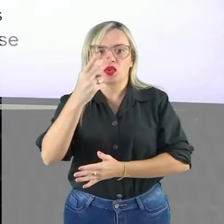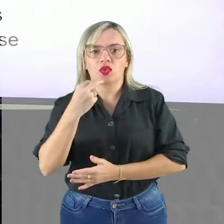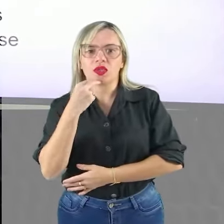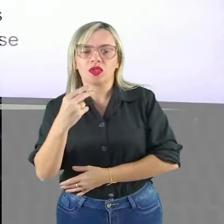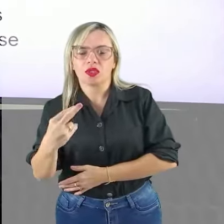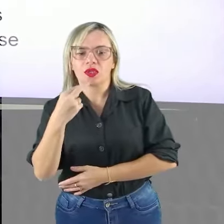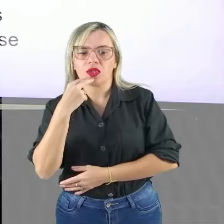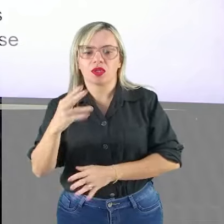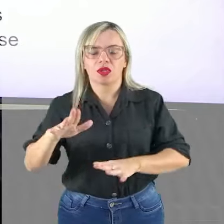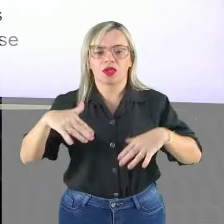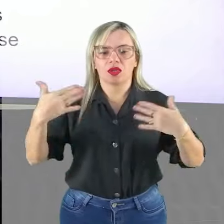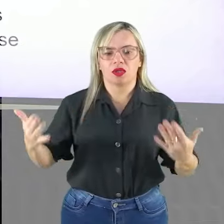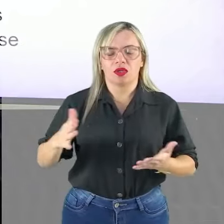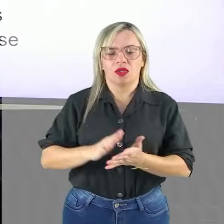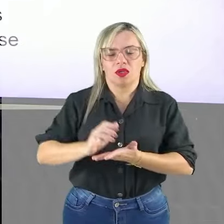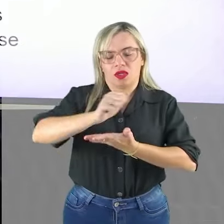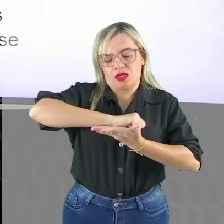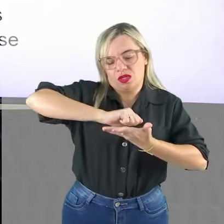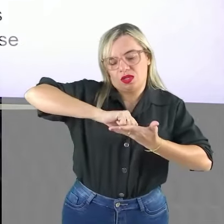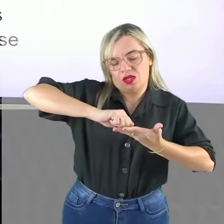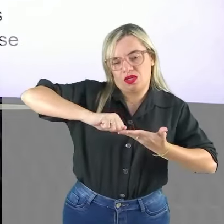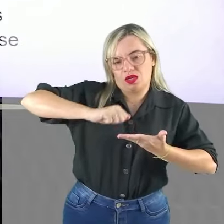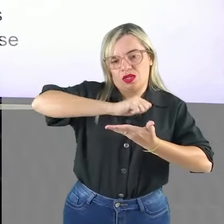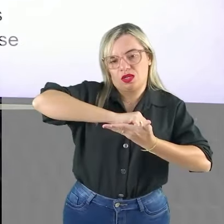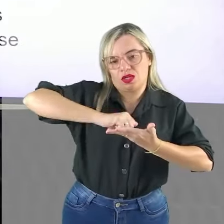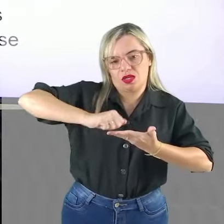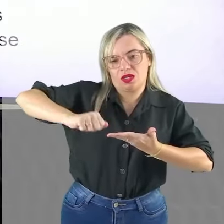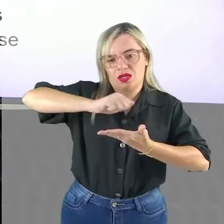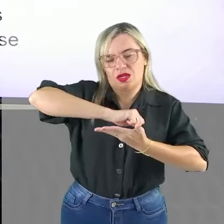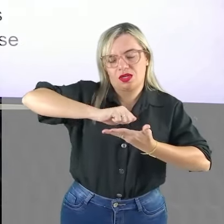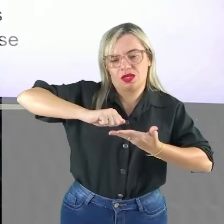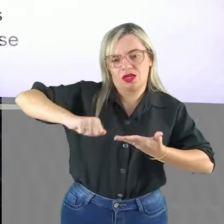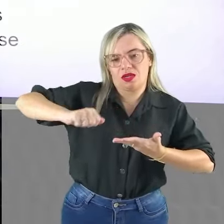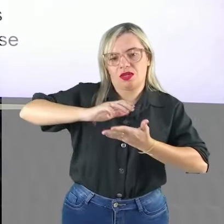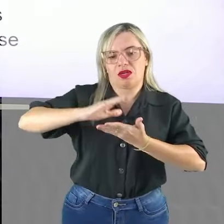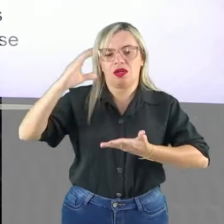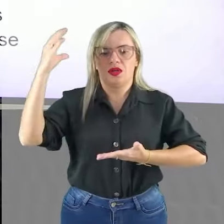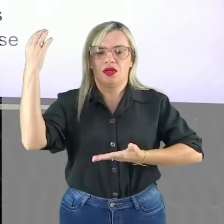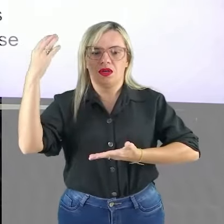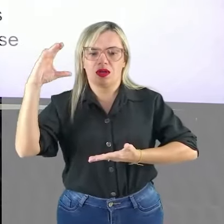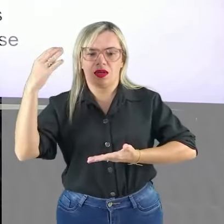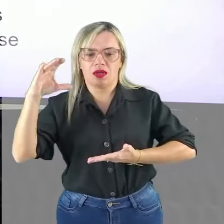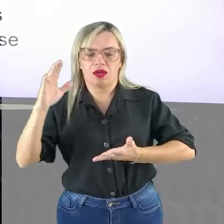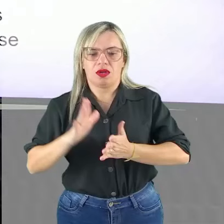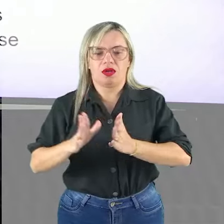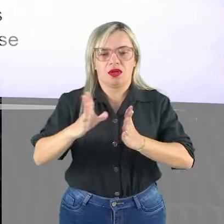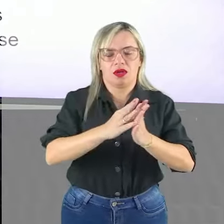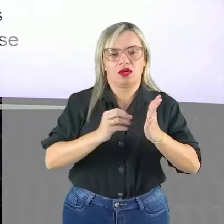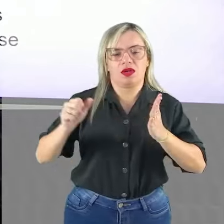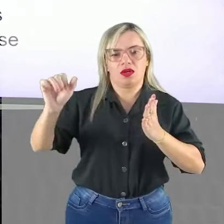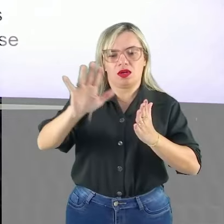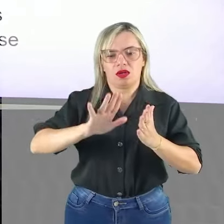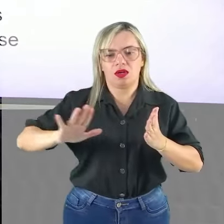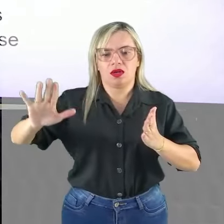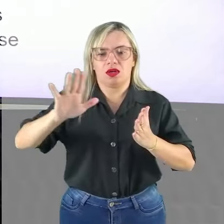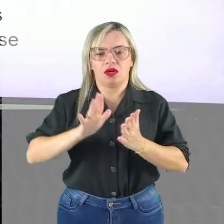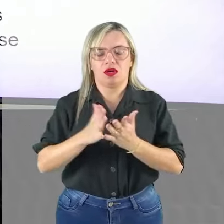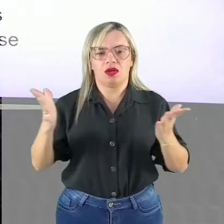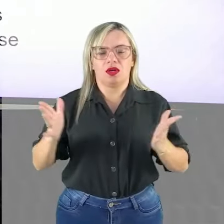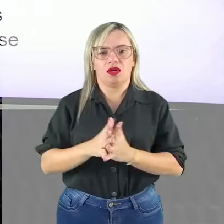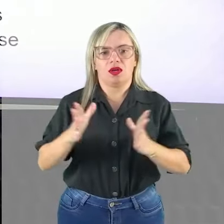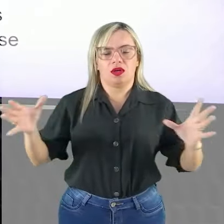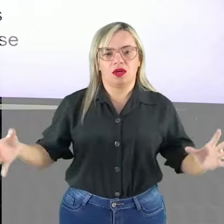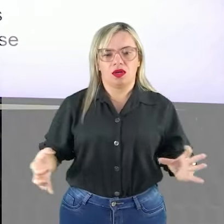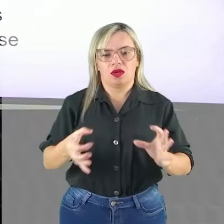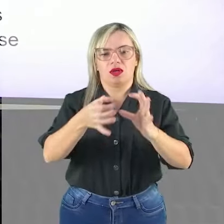bicultural da lexicografia não é escrita não é científica intertextual integrations né